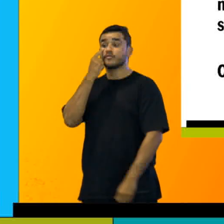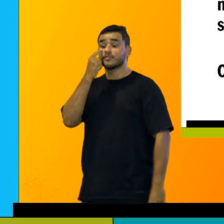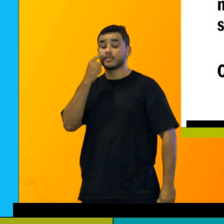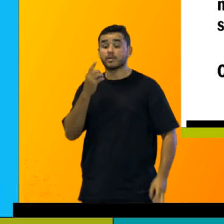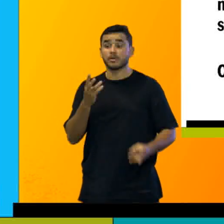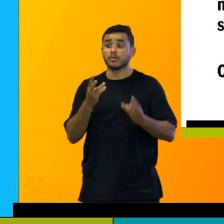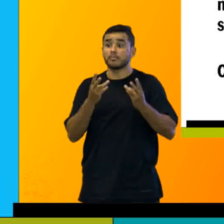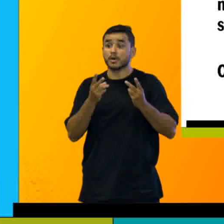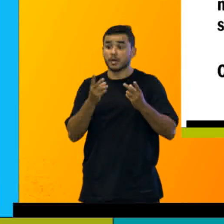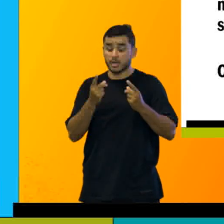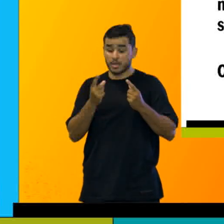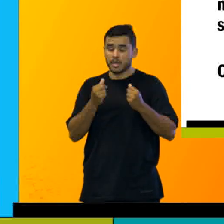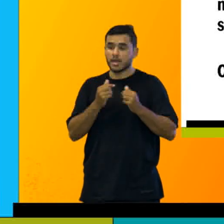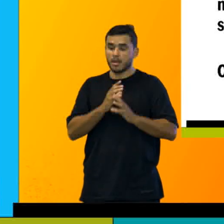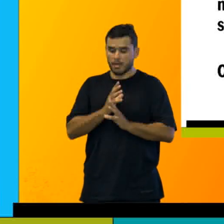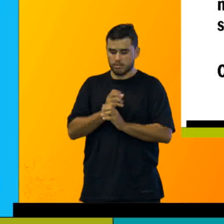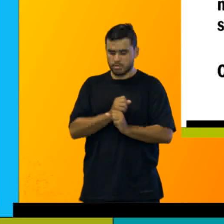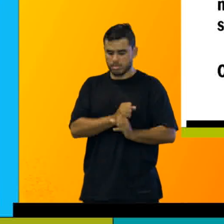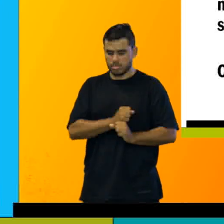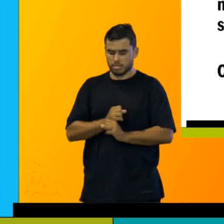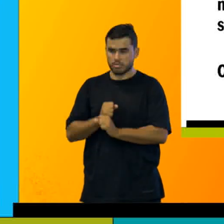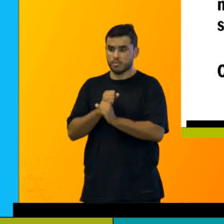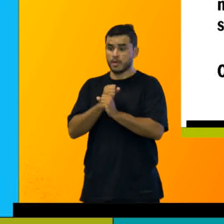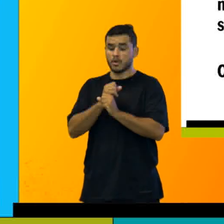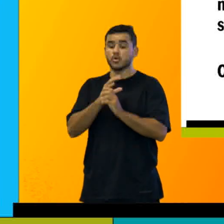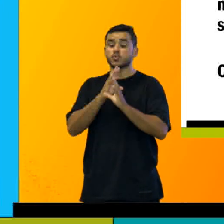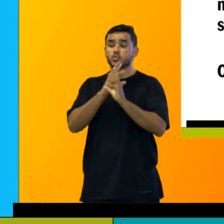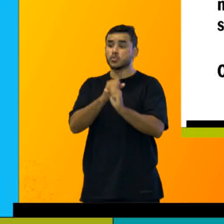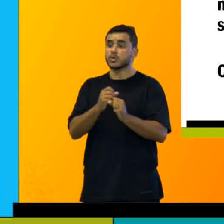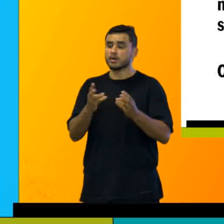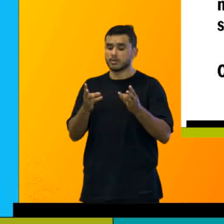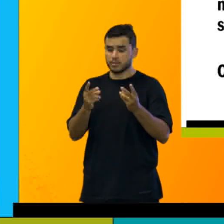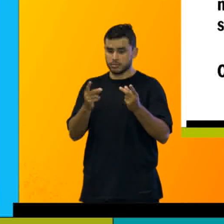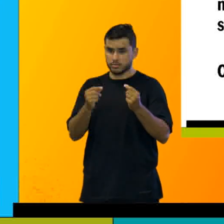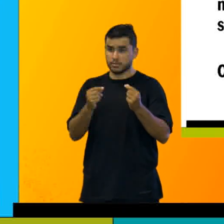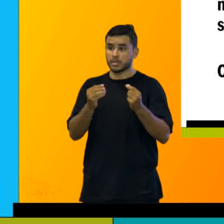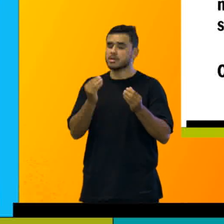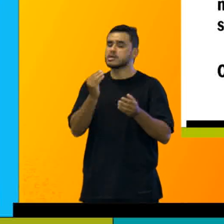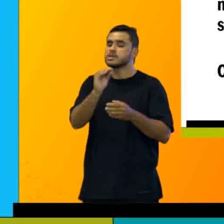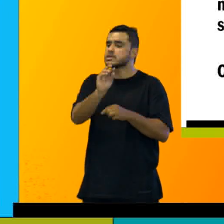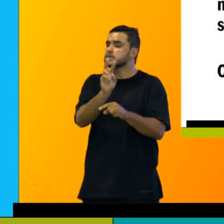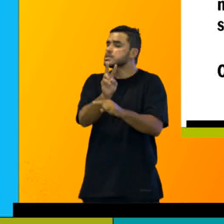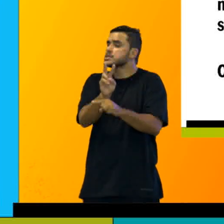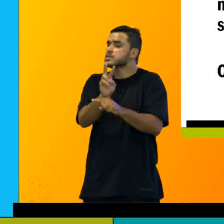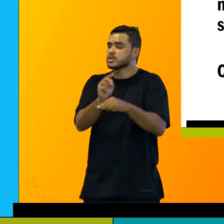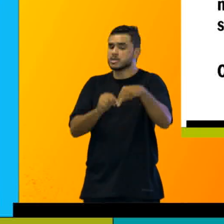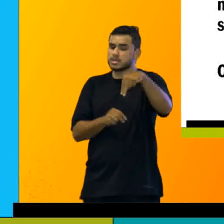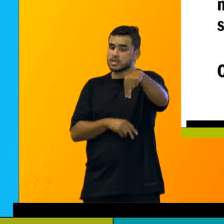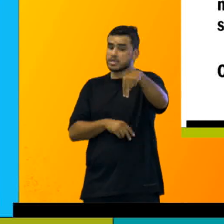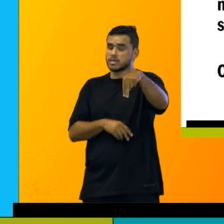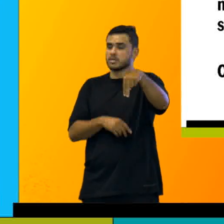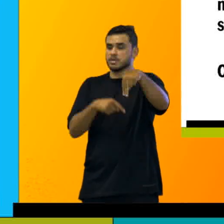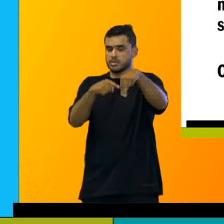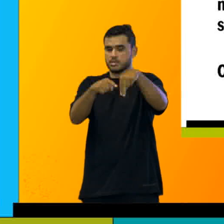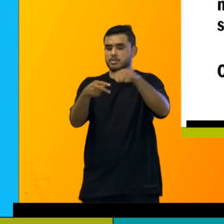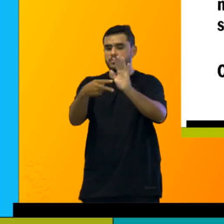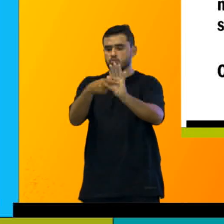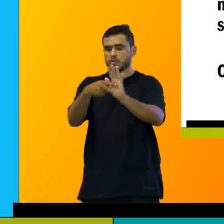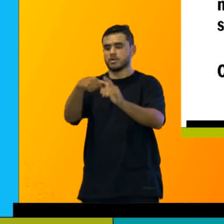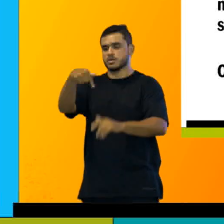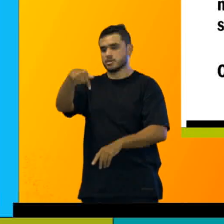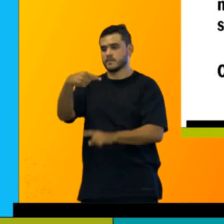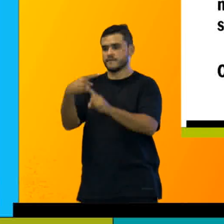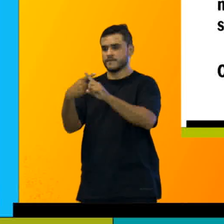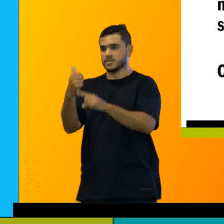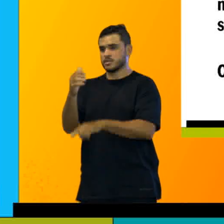a notação científica, que consiste em expressar N na forma N igual a Q vezes